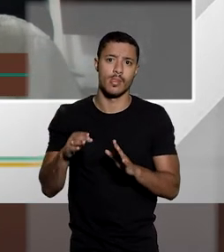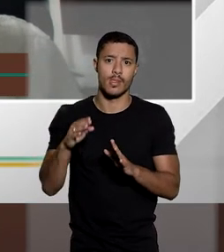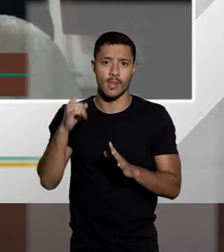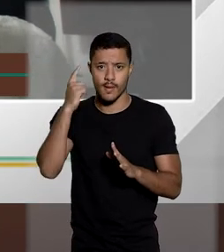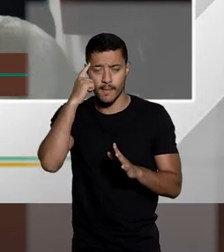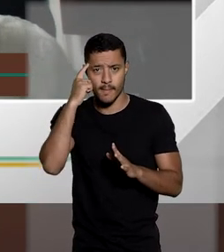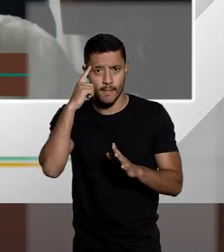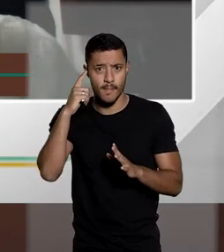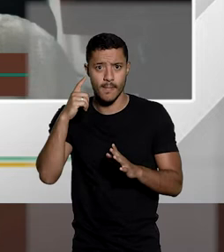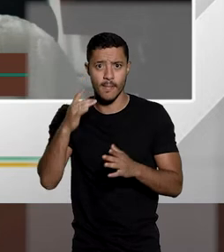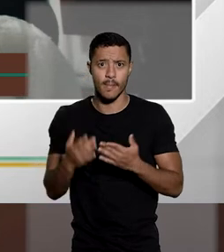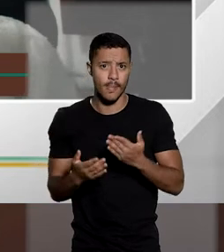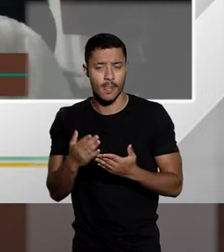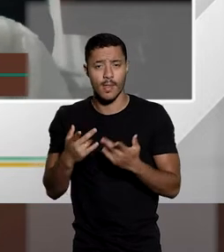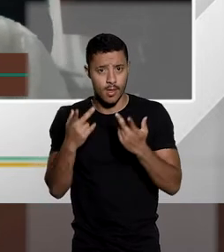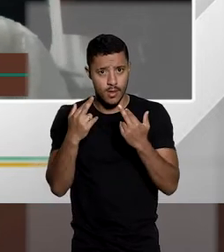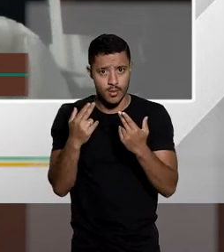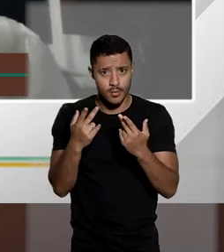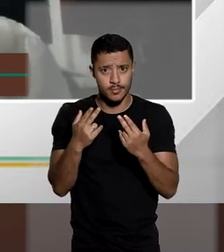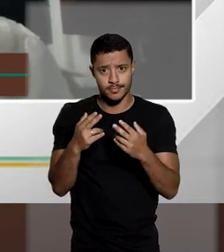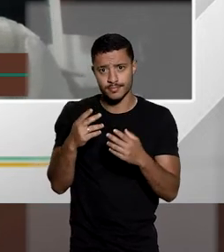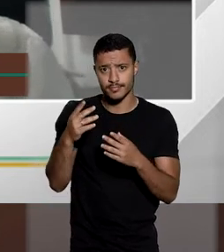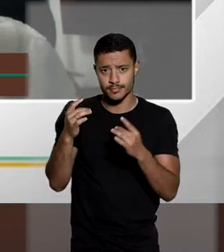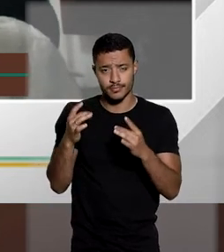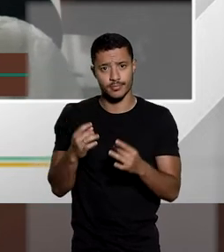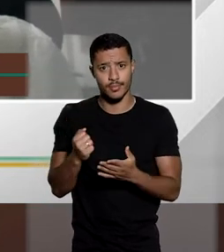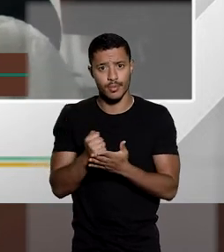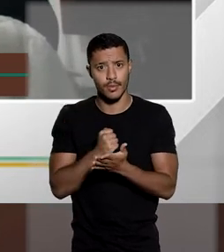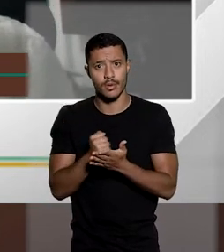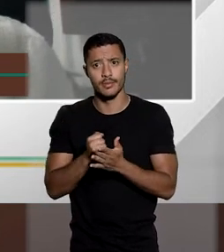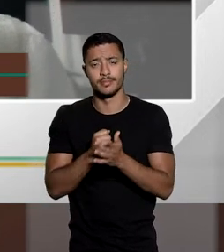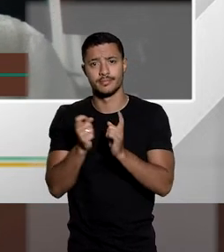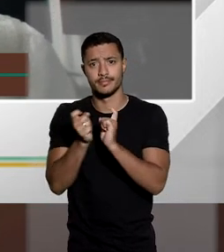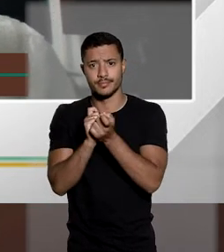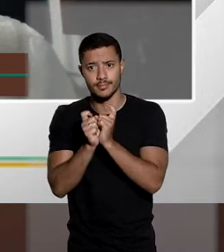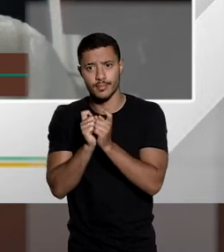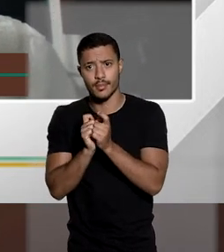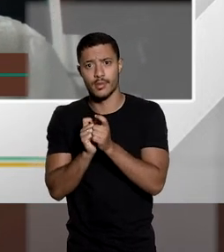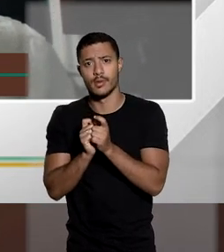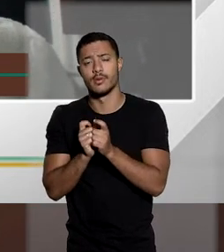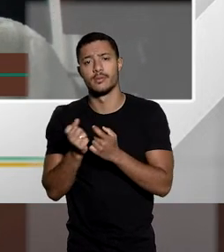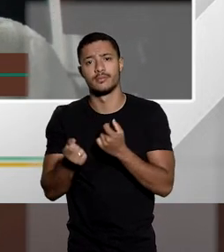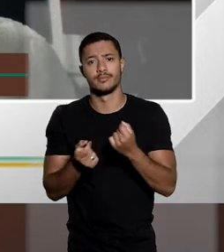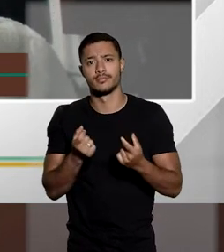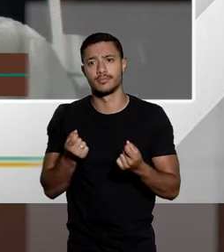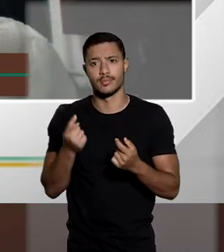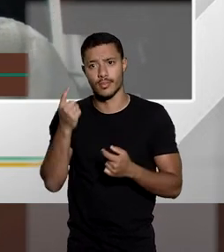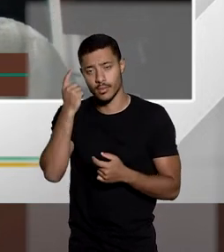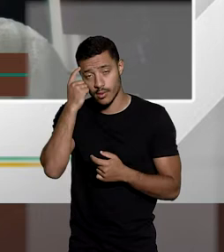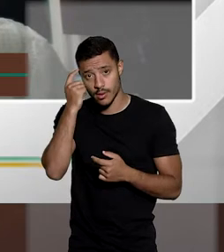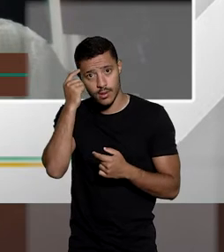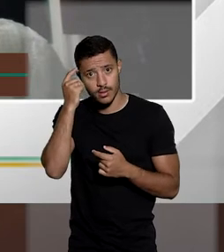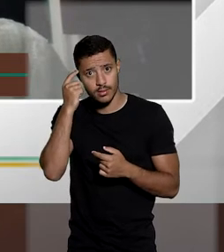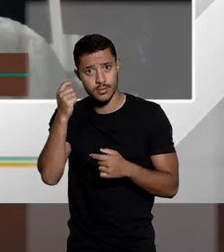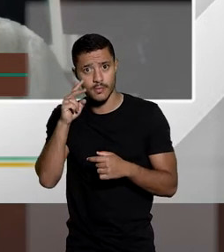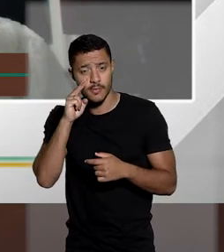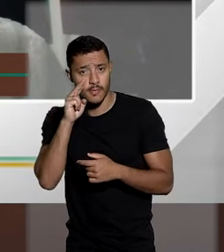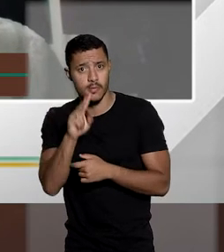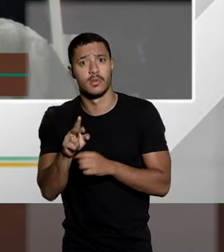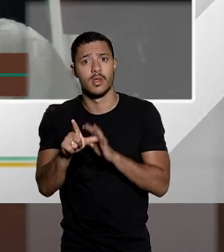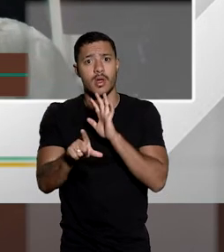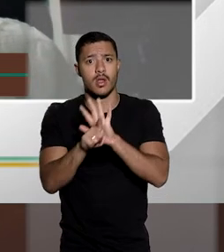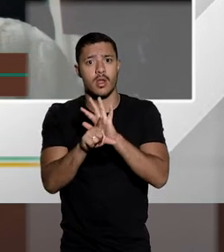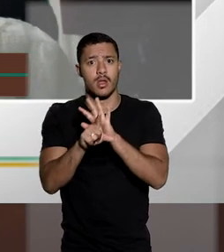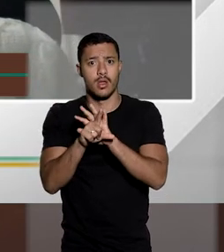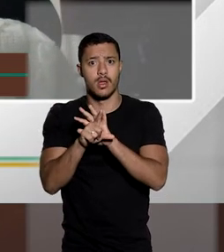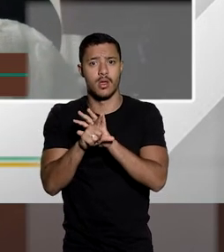procedimento é praticamente o mesmo dos demais contratos administrativos, com algumas normas específicas previstas na lei